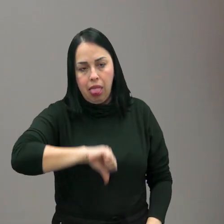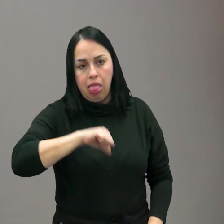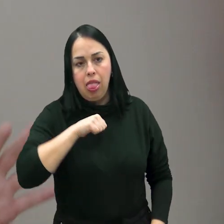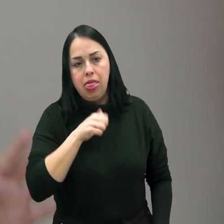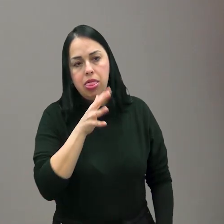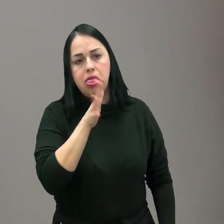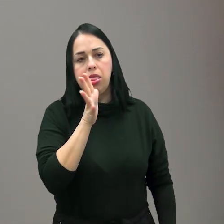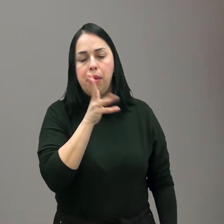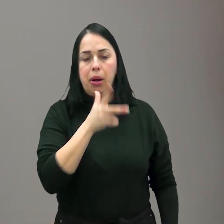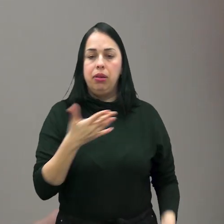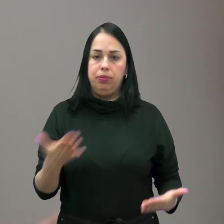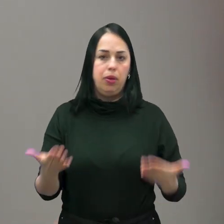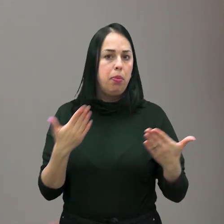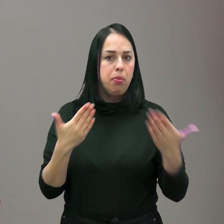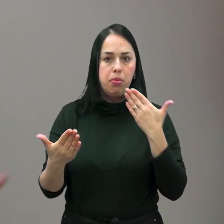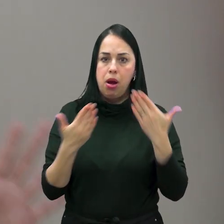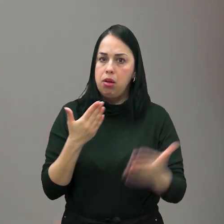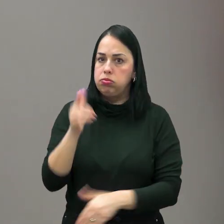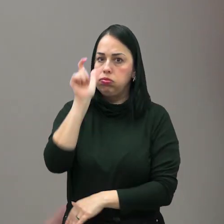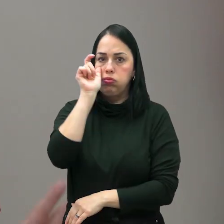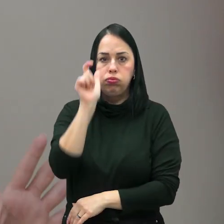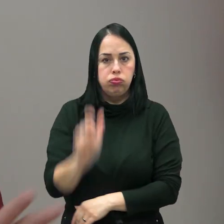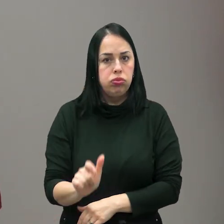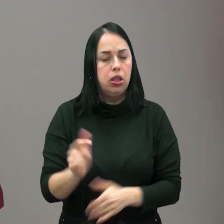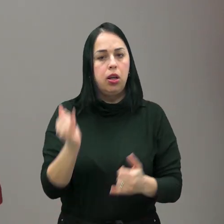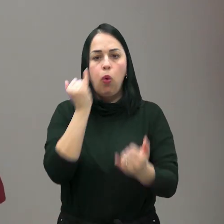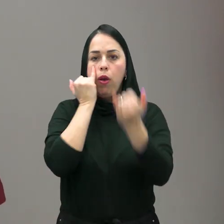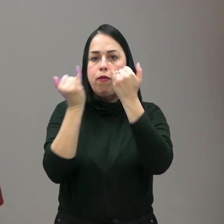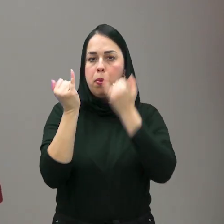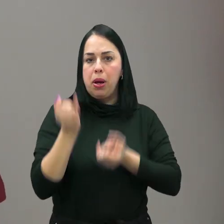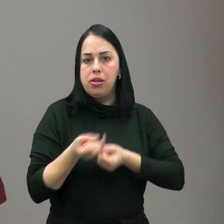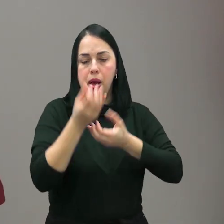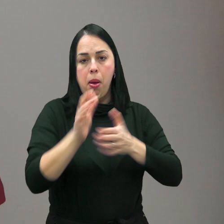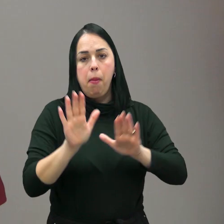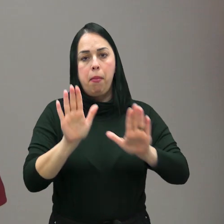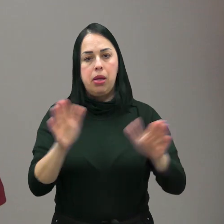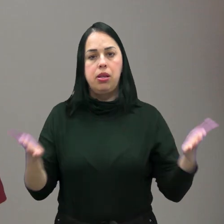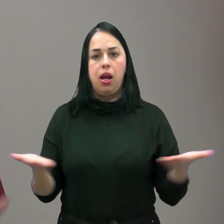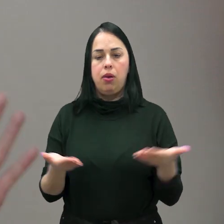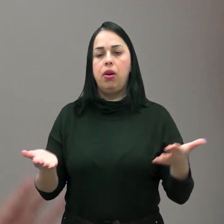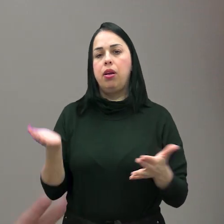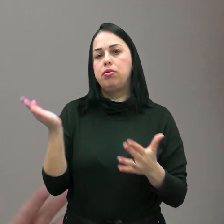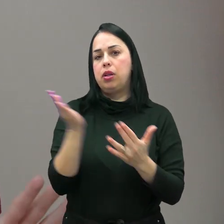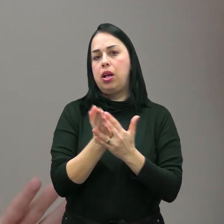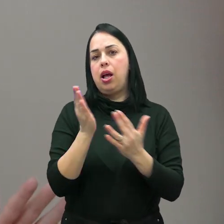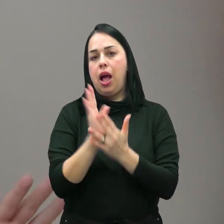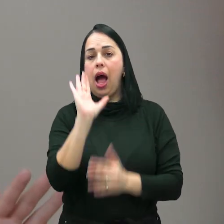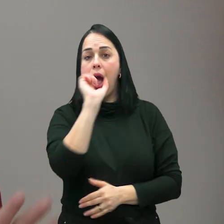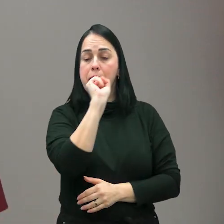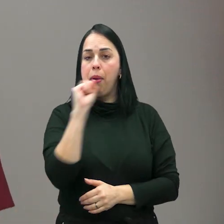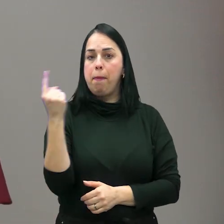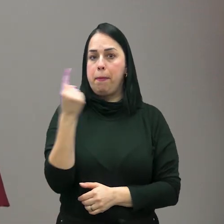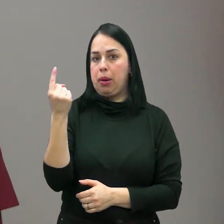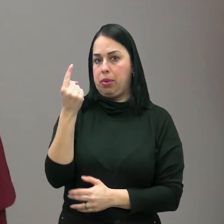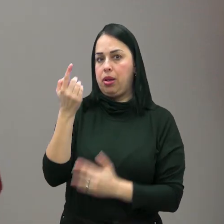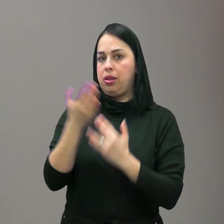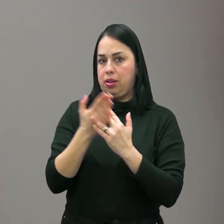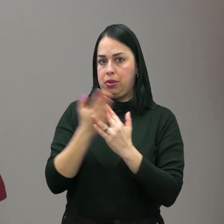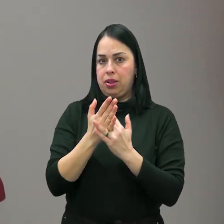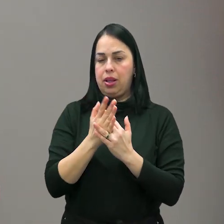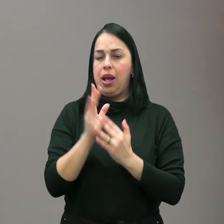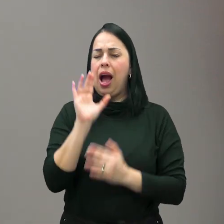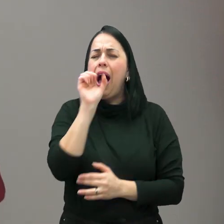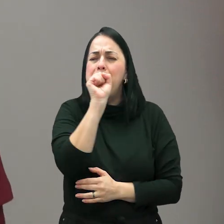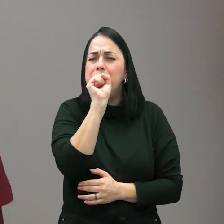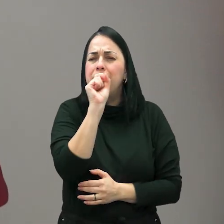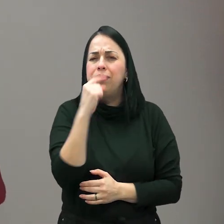né? Bom, bate-papo tá bem interessante, informativo, né? Mas a gente vai fazer uma rápida pausa para o nosso primeiro intervalo de hoje.